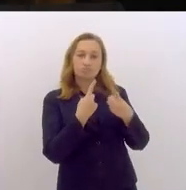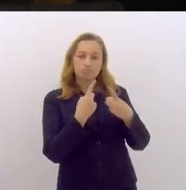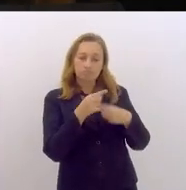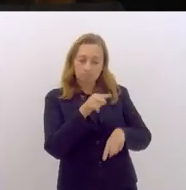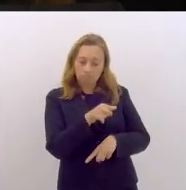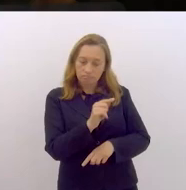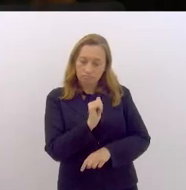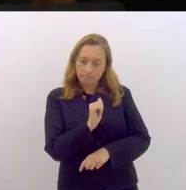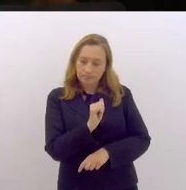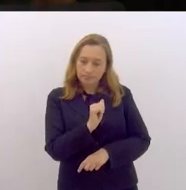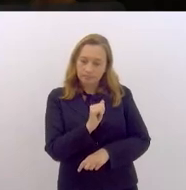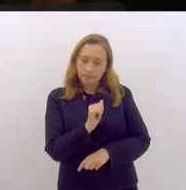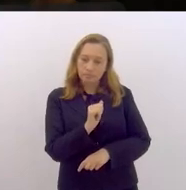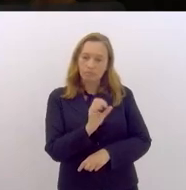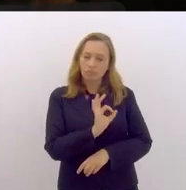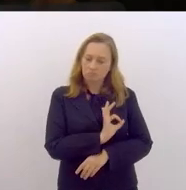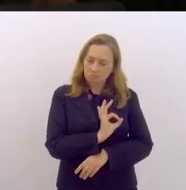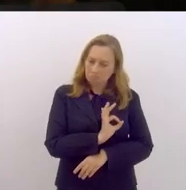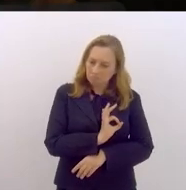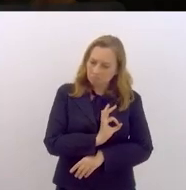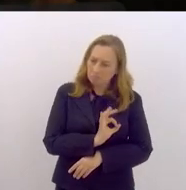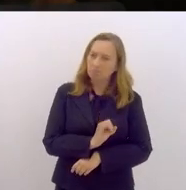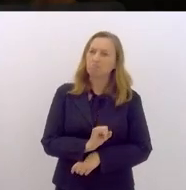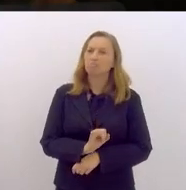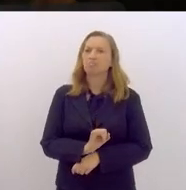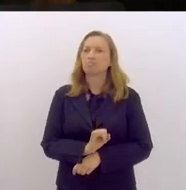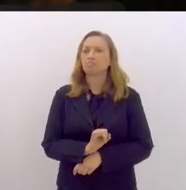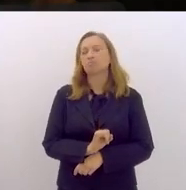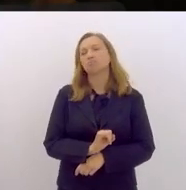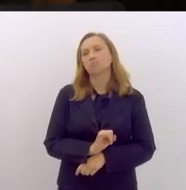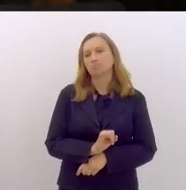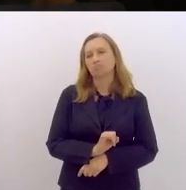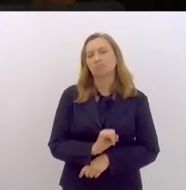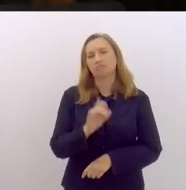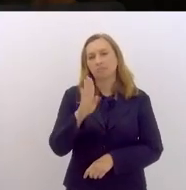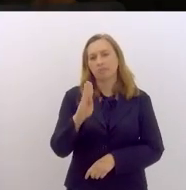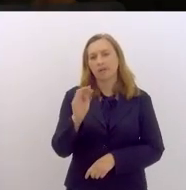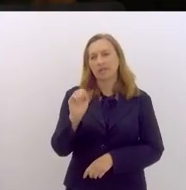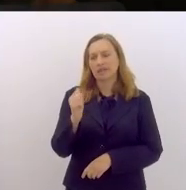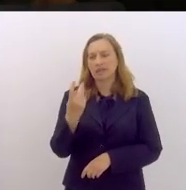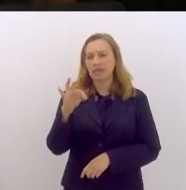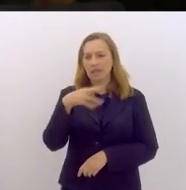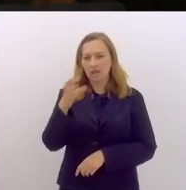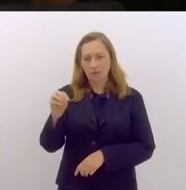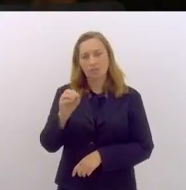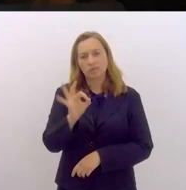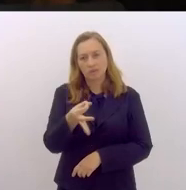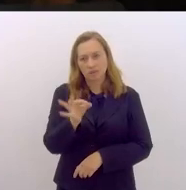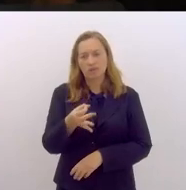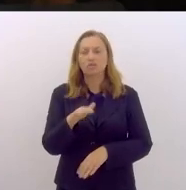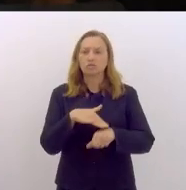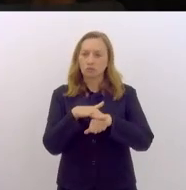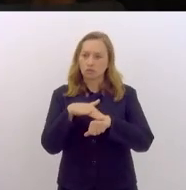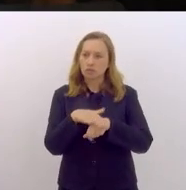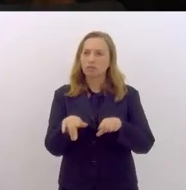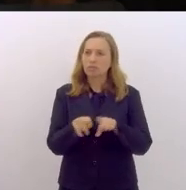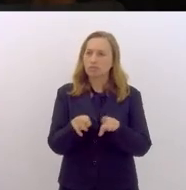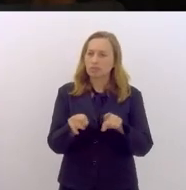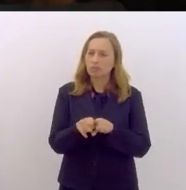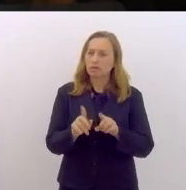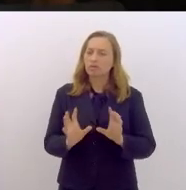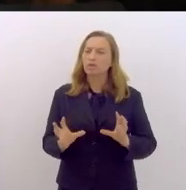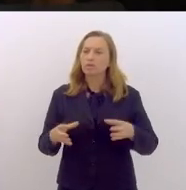oficiais do BEV, do Batalhão específico, já conversei também com membros do